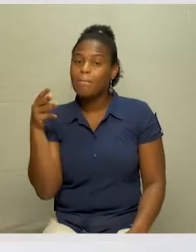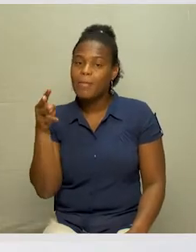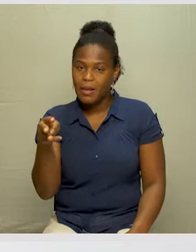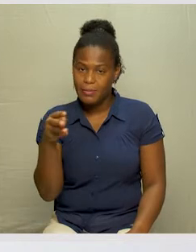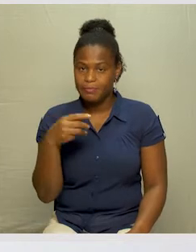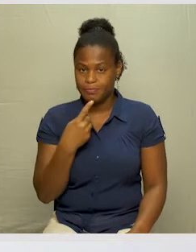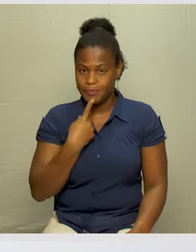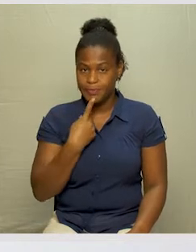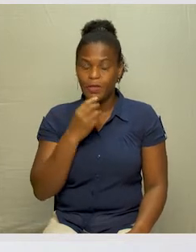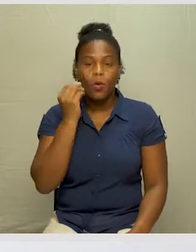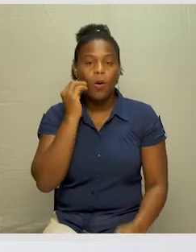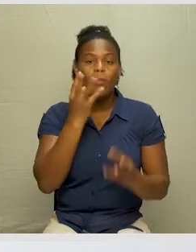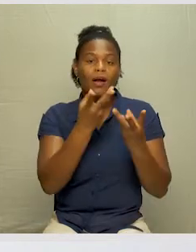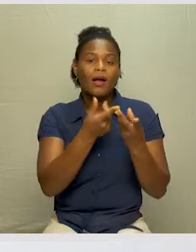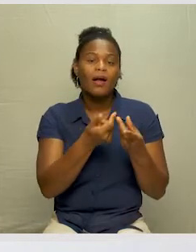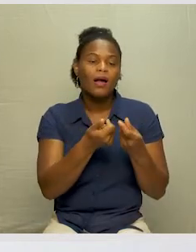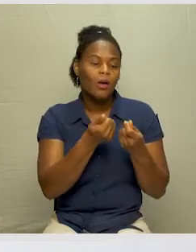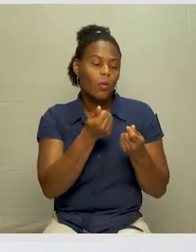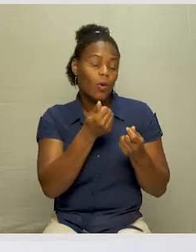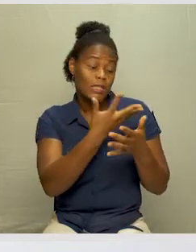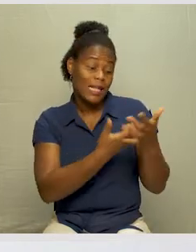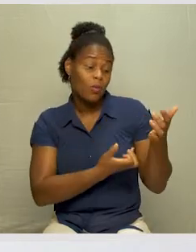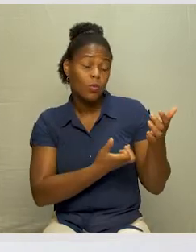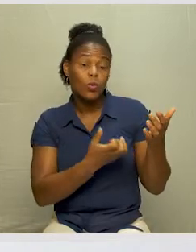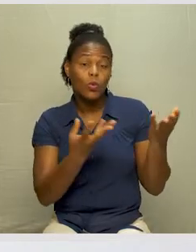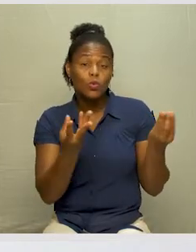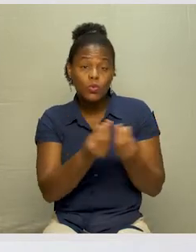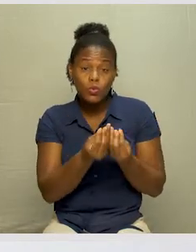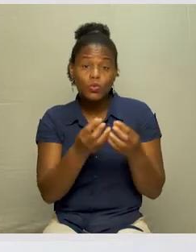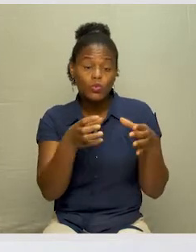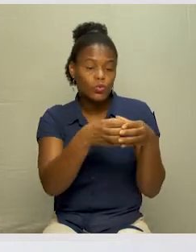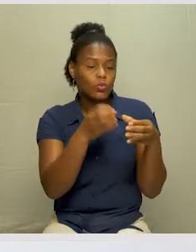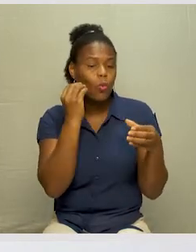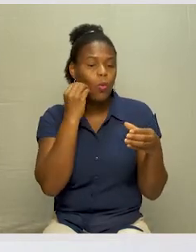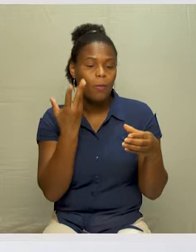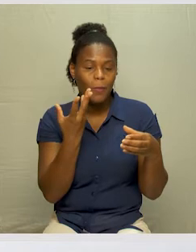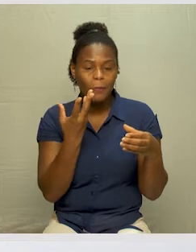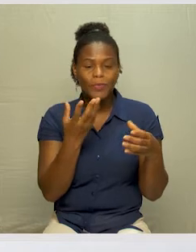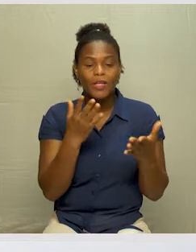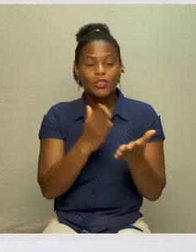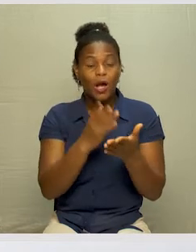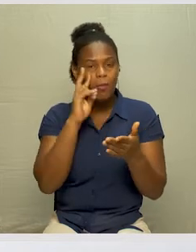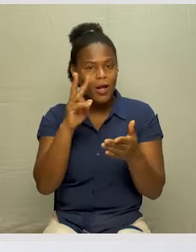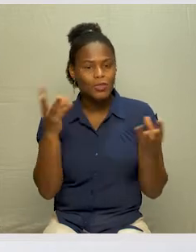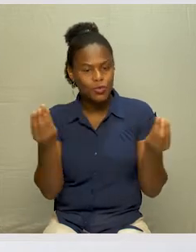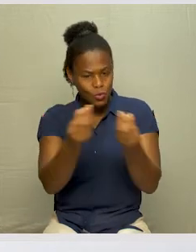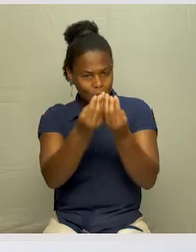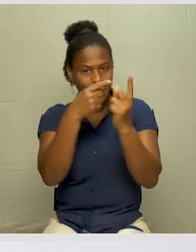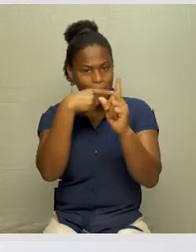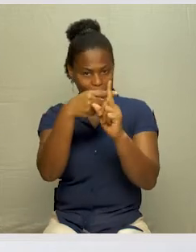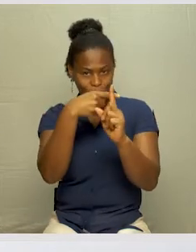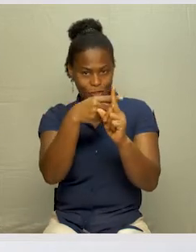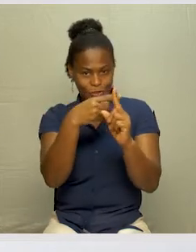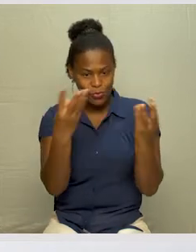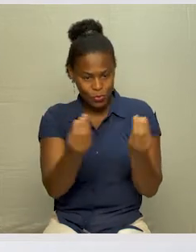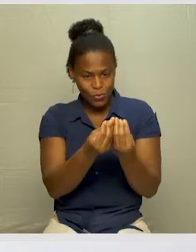respectivamente. Como é que eu vou fazer o saldo conjunto? Vocês já sabem, porque acabamos de ver agora. É só juntar,